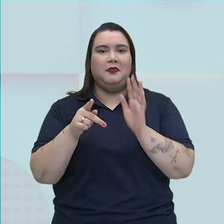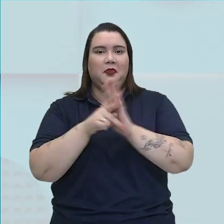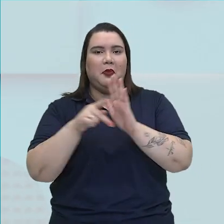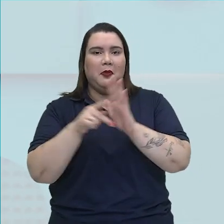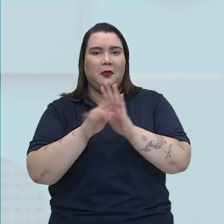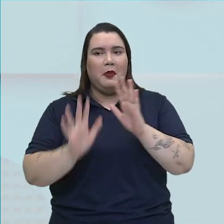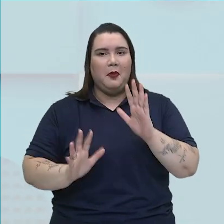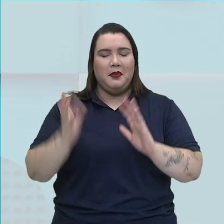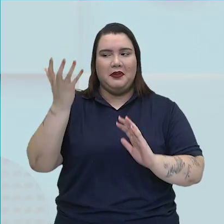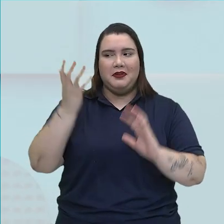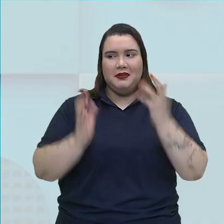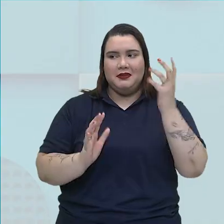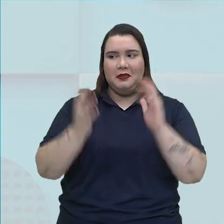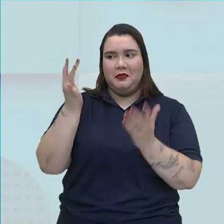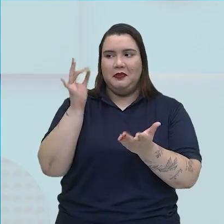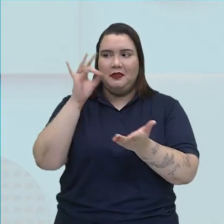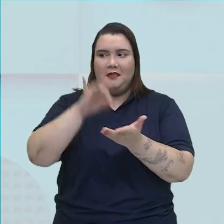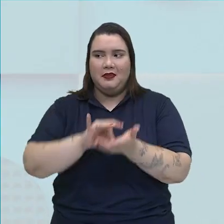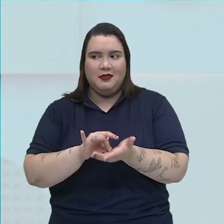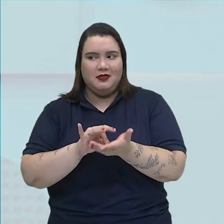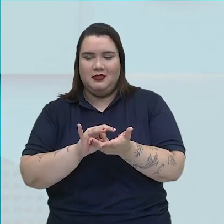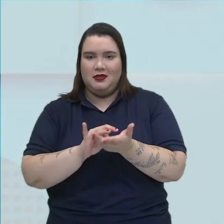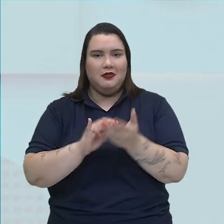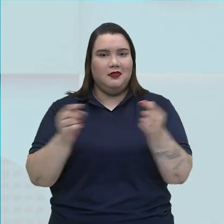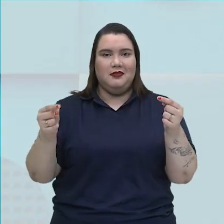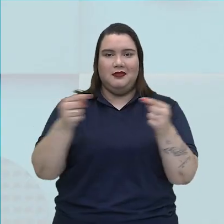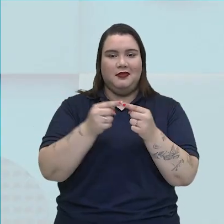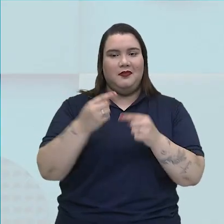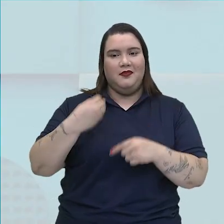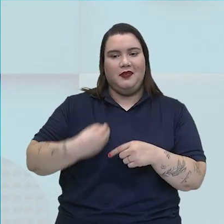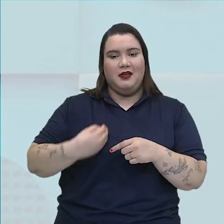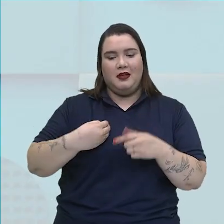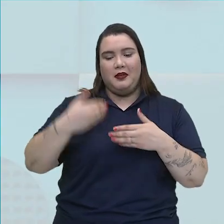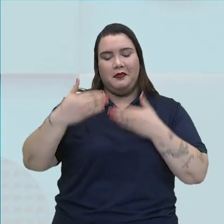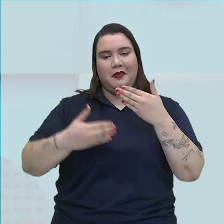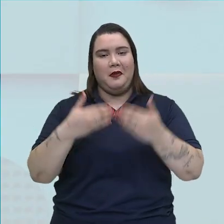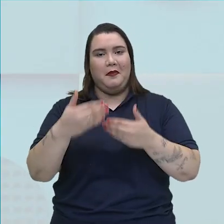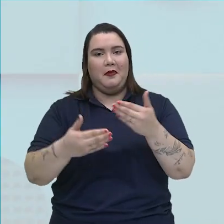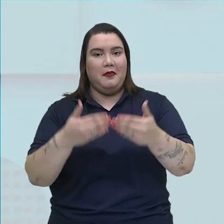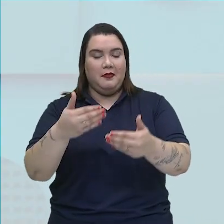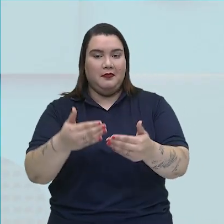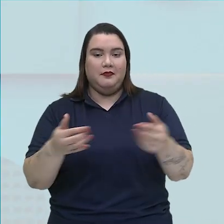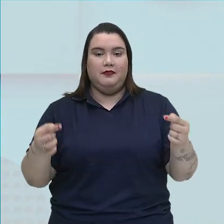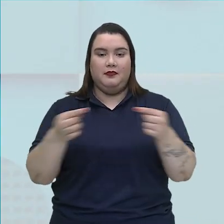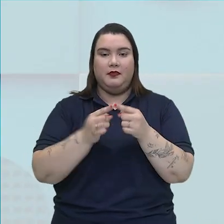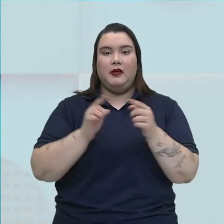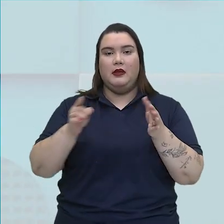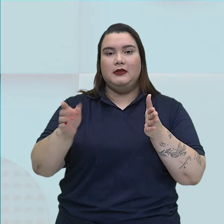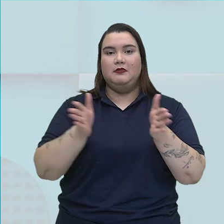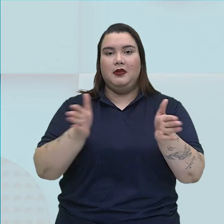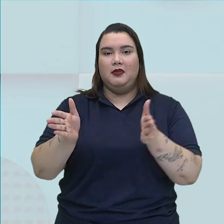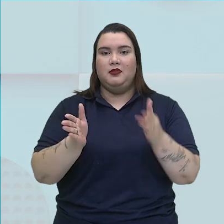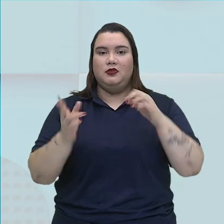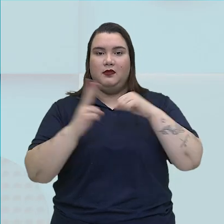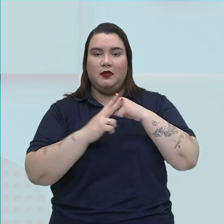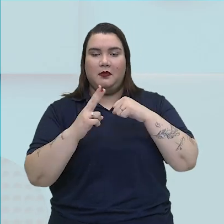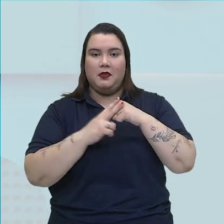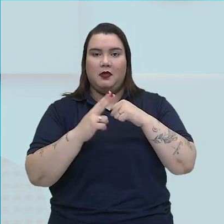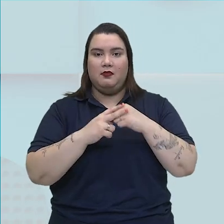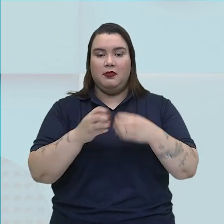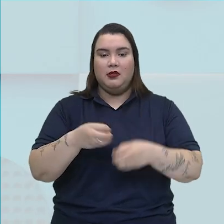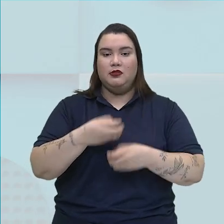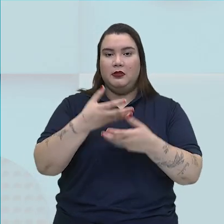hábitos, rotina, tudo isso aí, né? Eu uso o simple present para